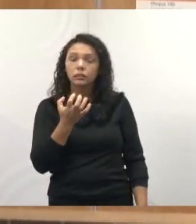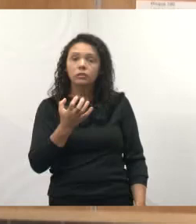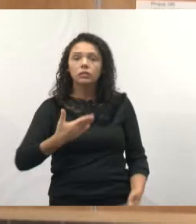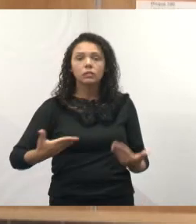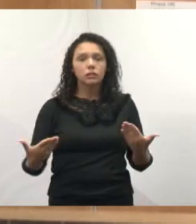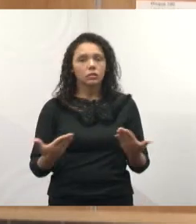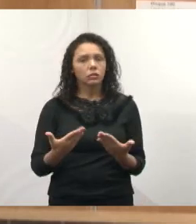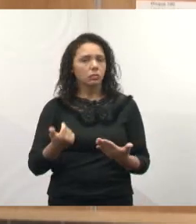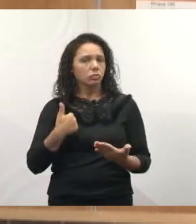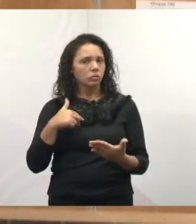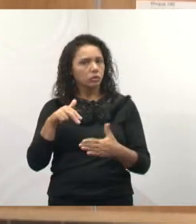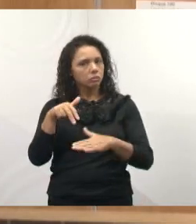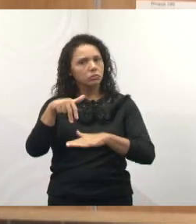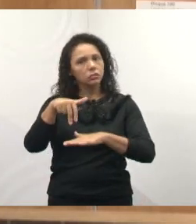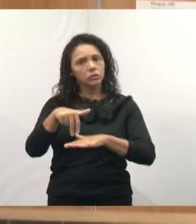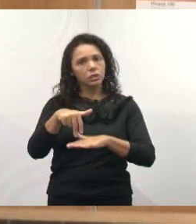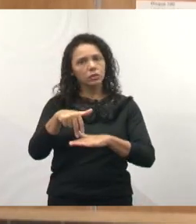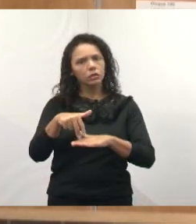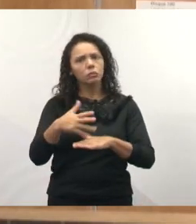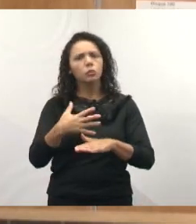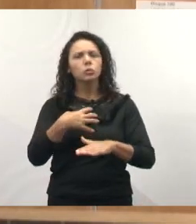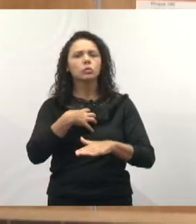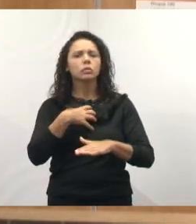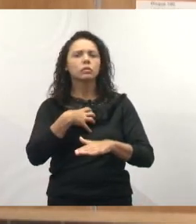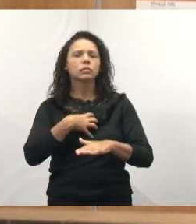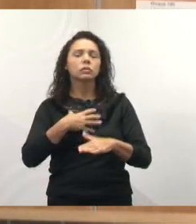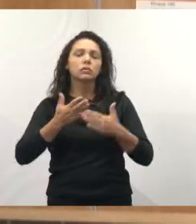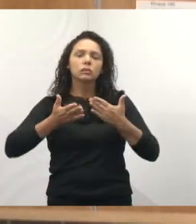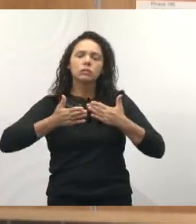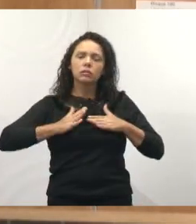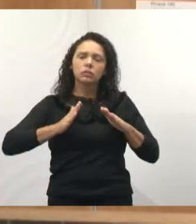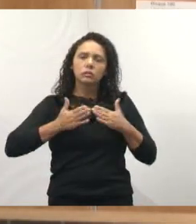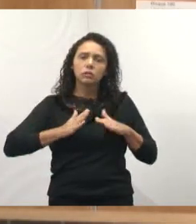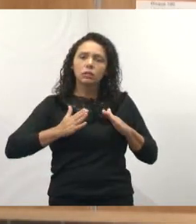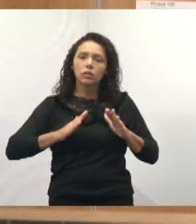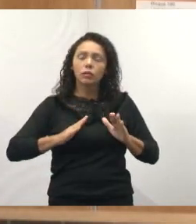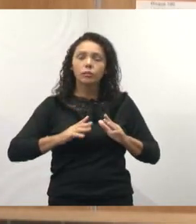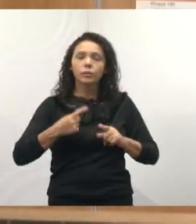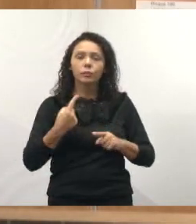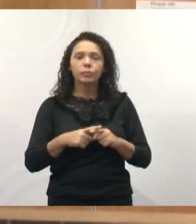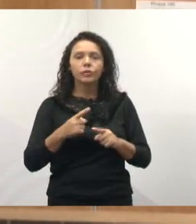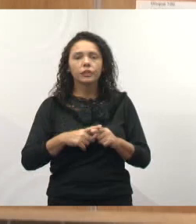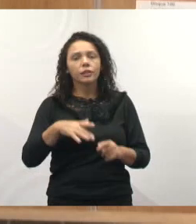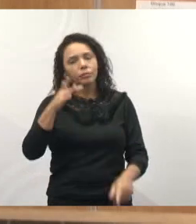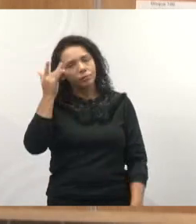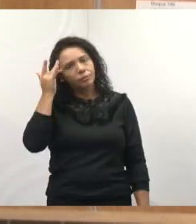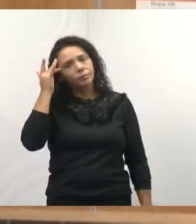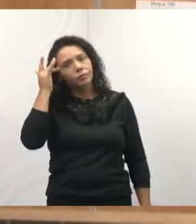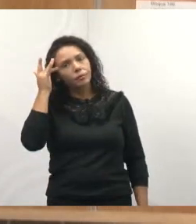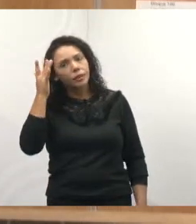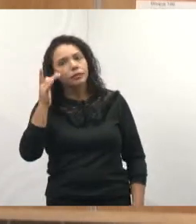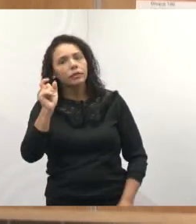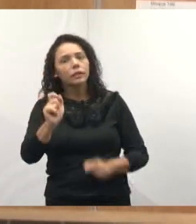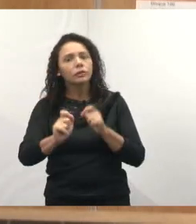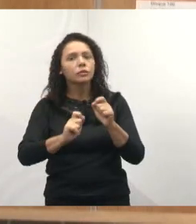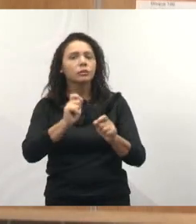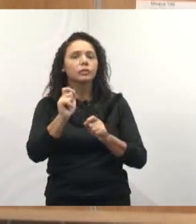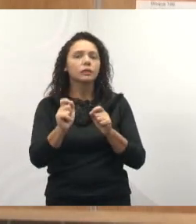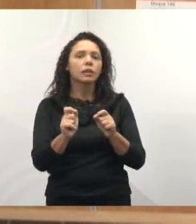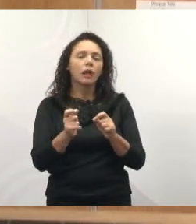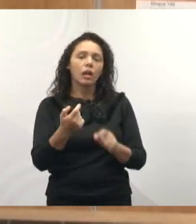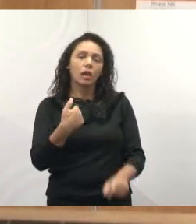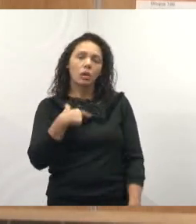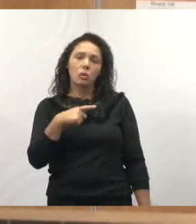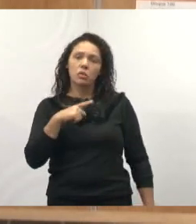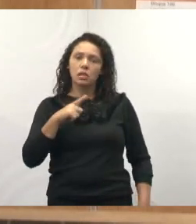tribuna com mais calma, porque é mais fácil você ficar na sua razão e eu ter a minha